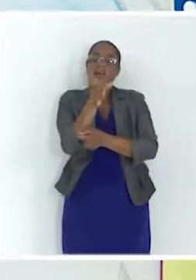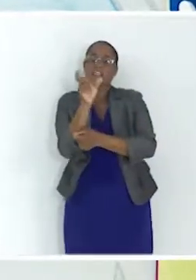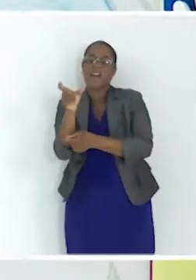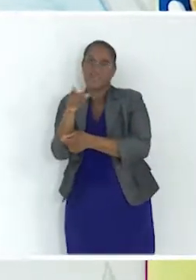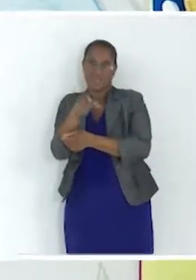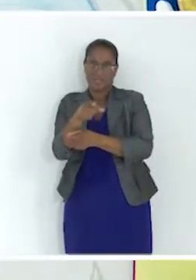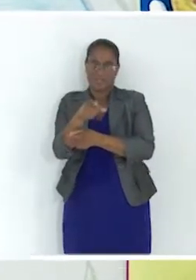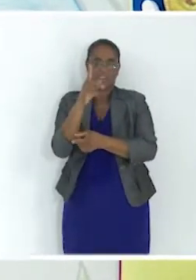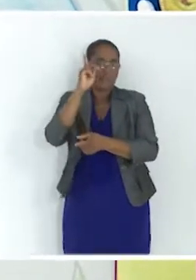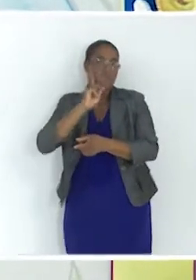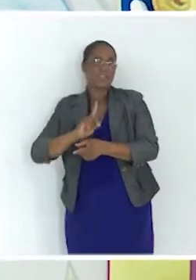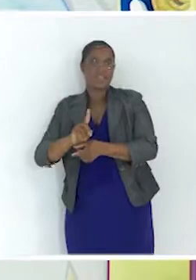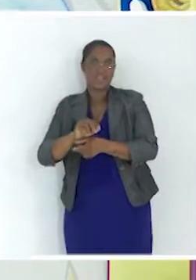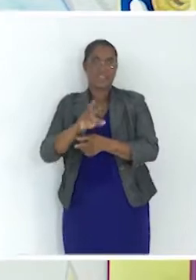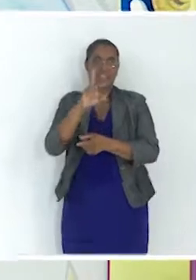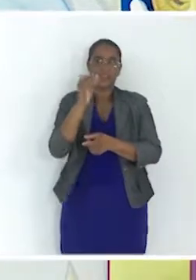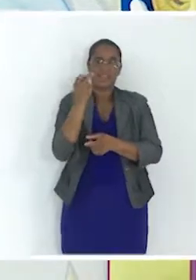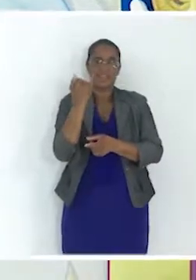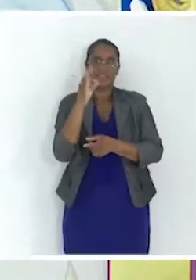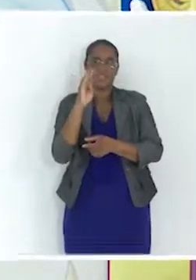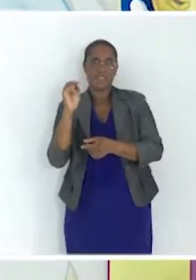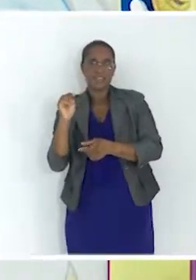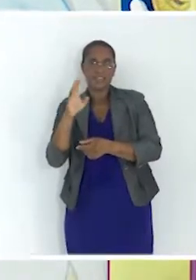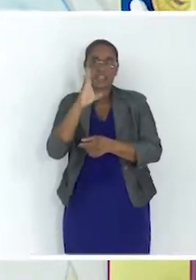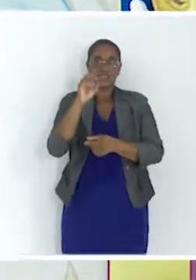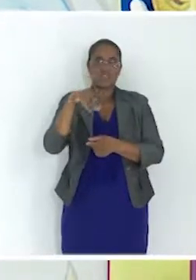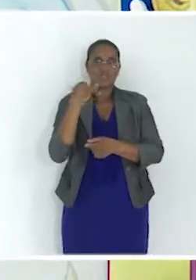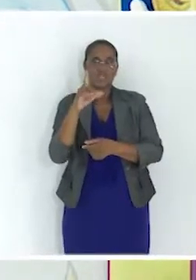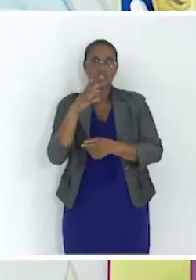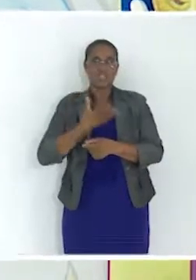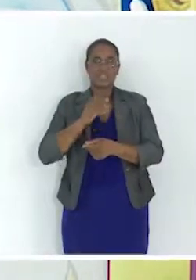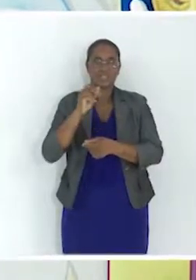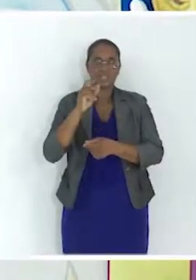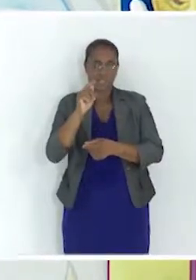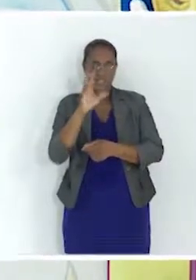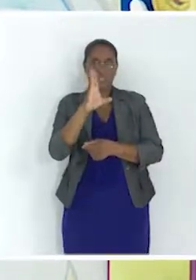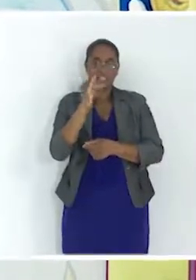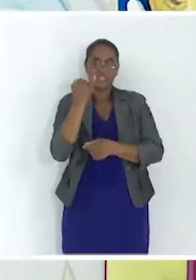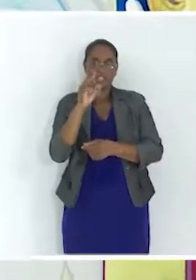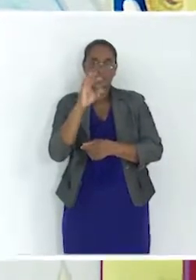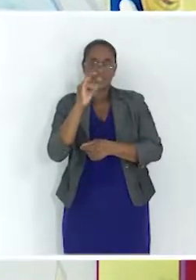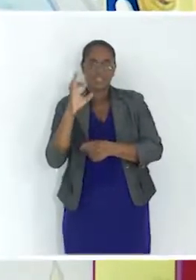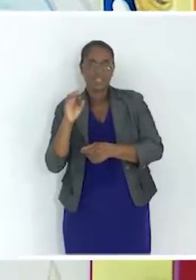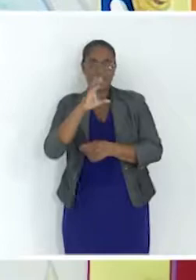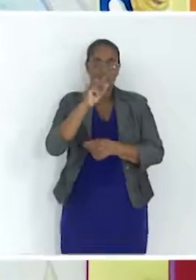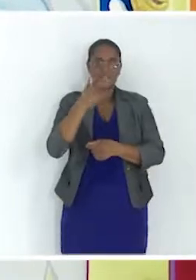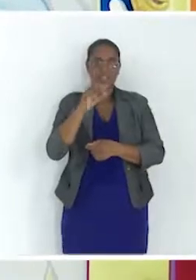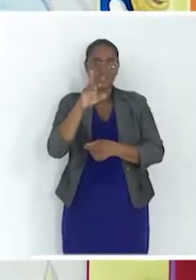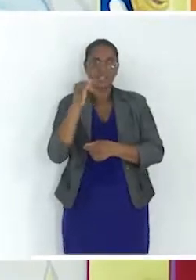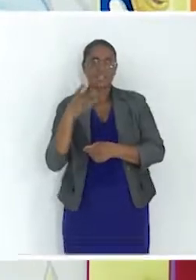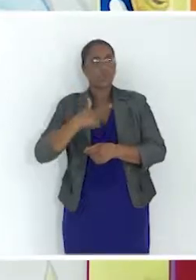Raíssa, Jonilde, Yacira, Catarina, turma, escola e